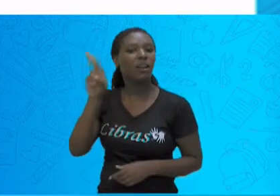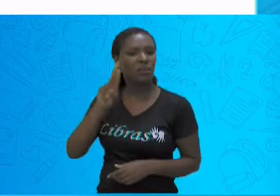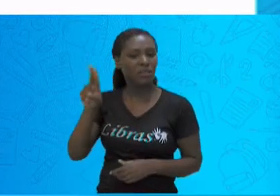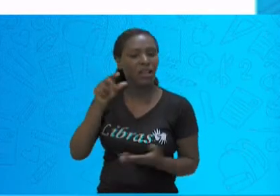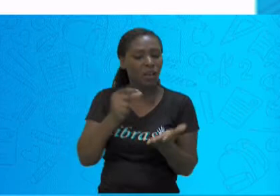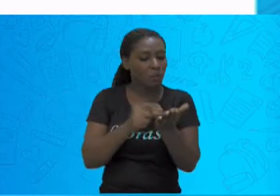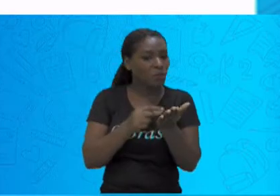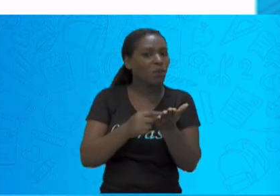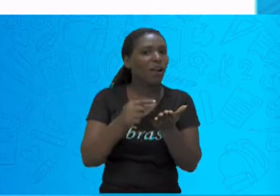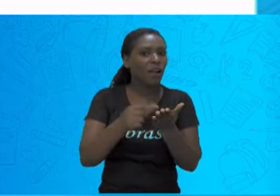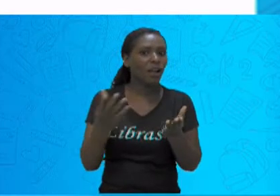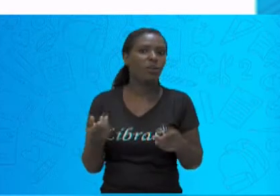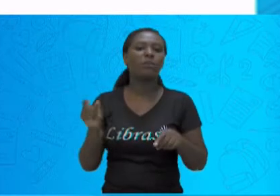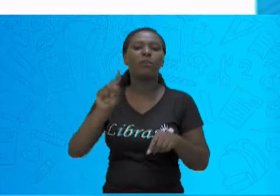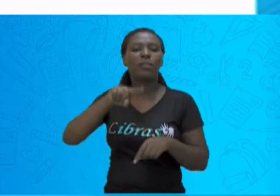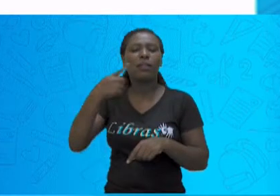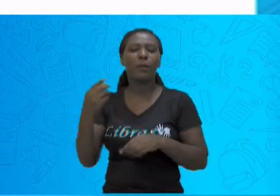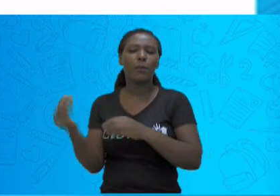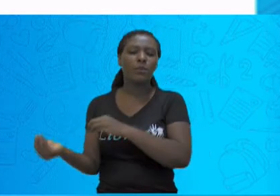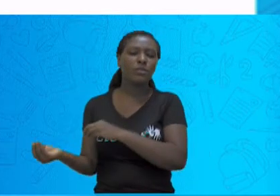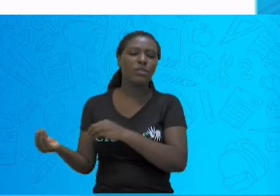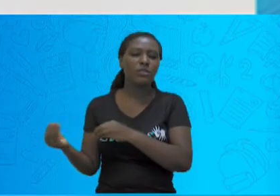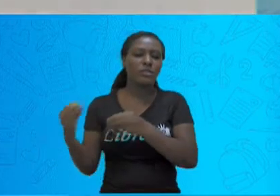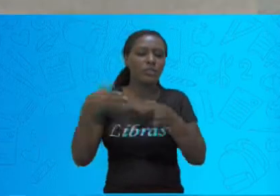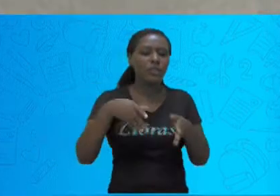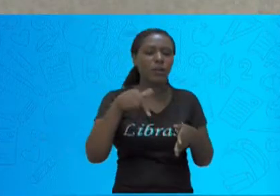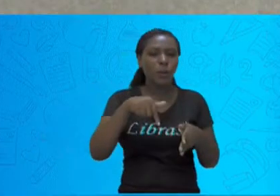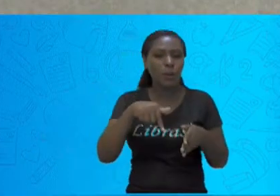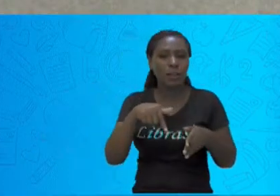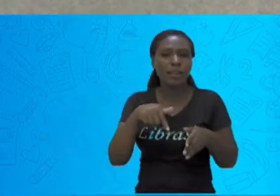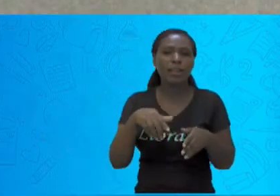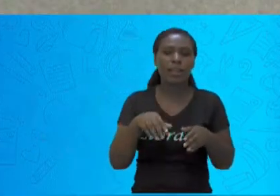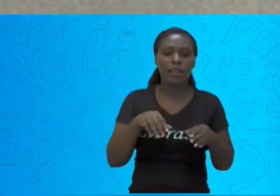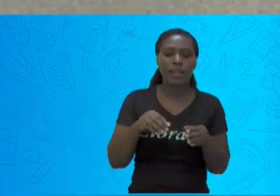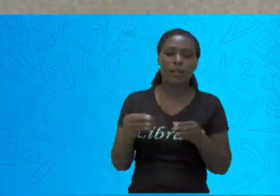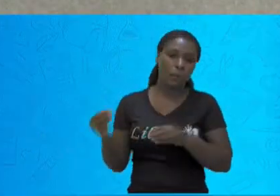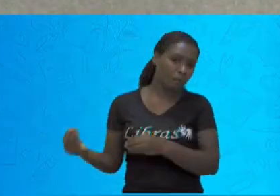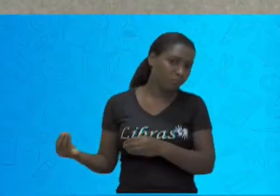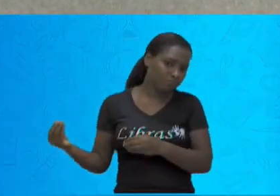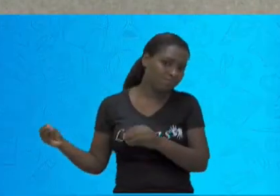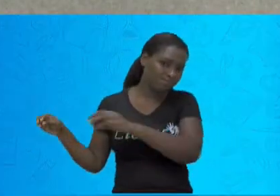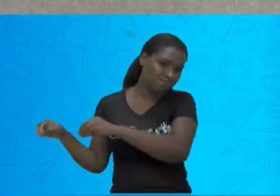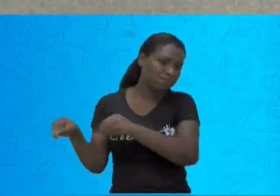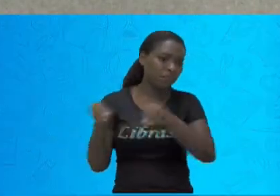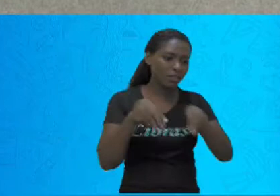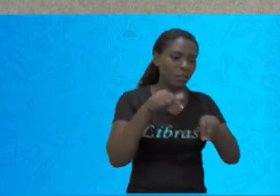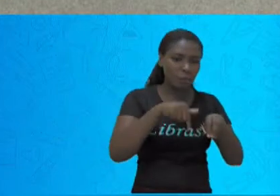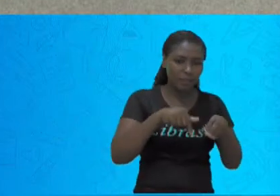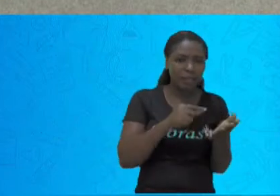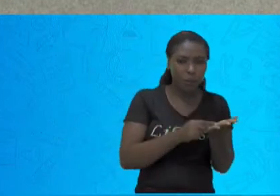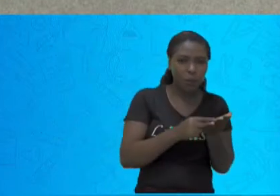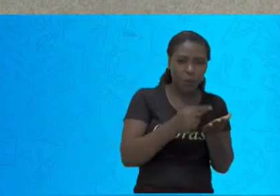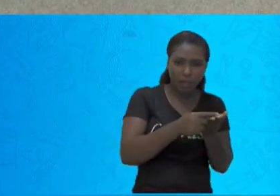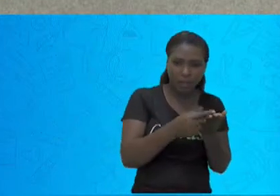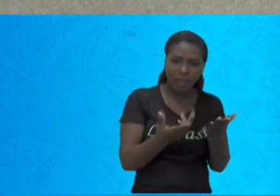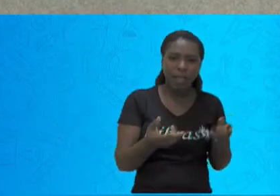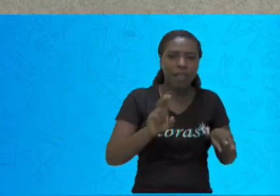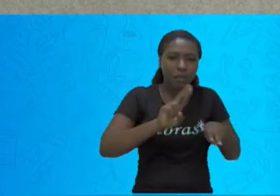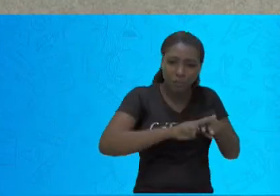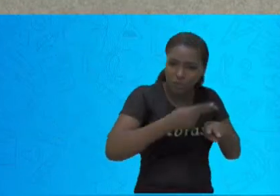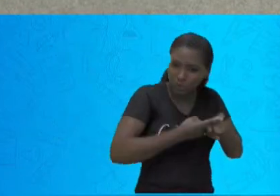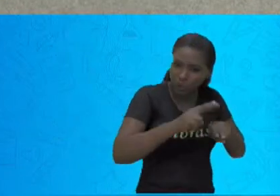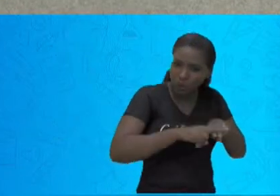mais tarde foi misturado o leite e o açúcar e se tornou assim conhecido como famoso